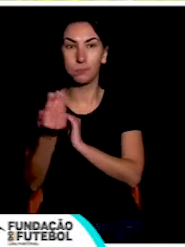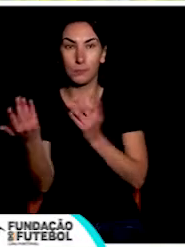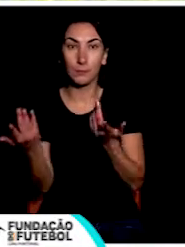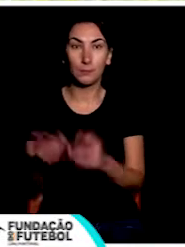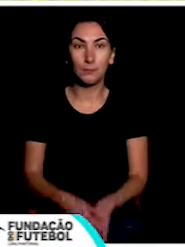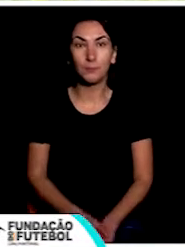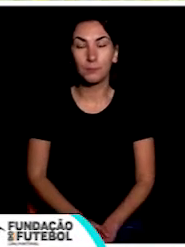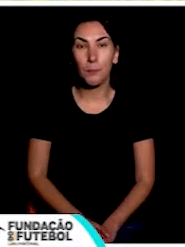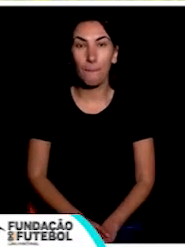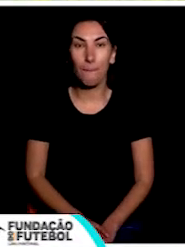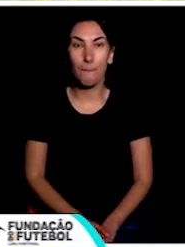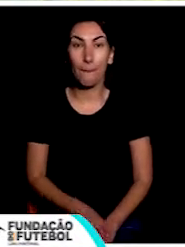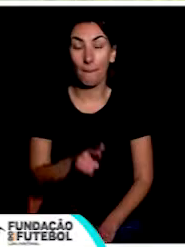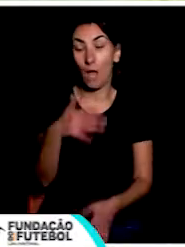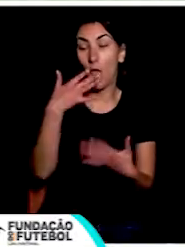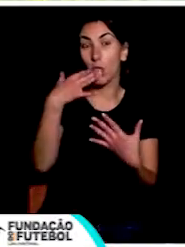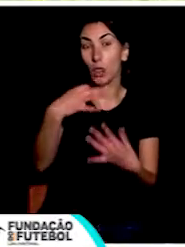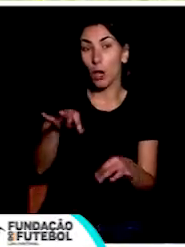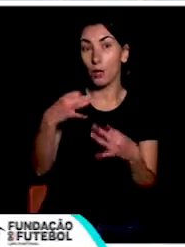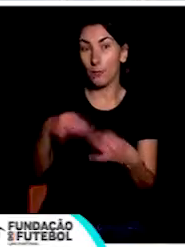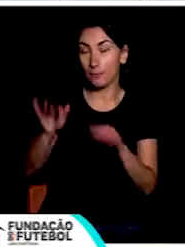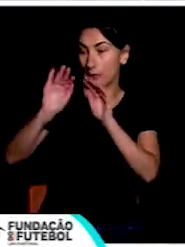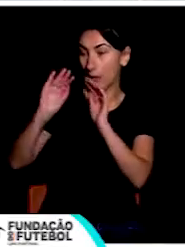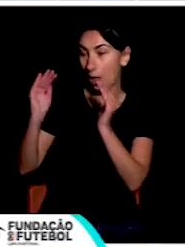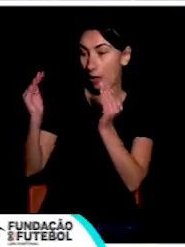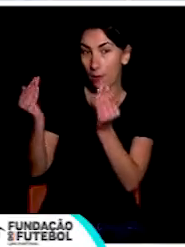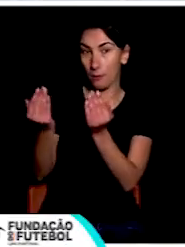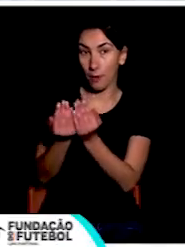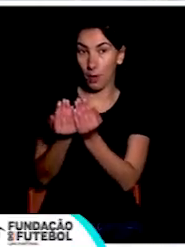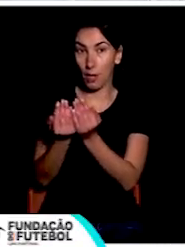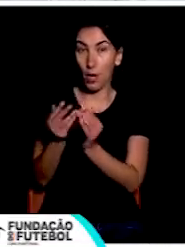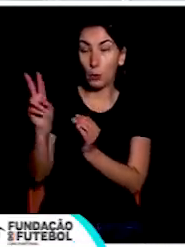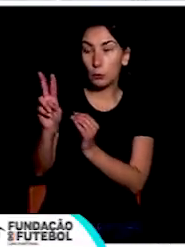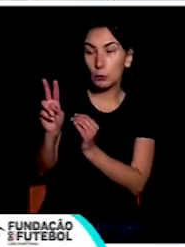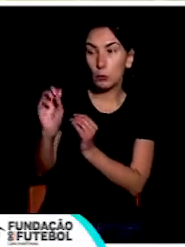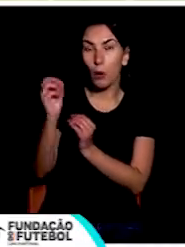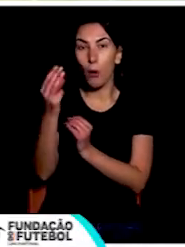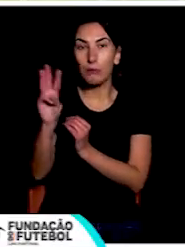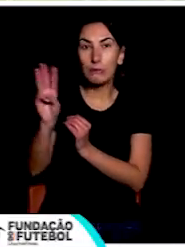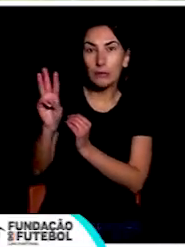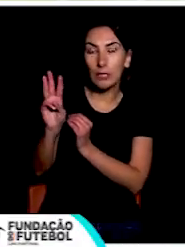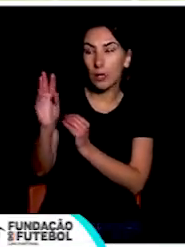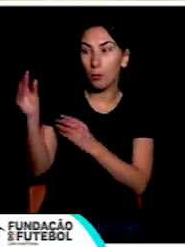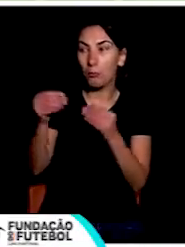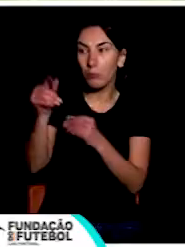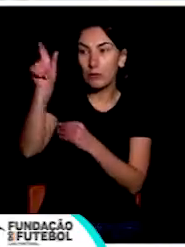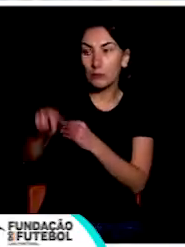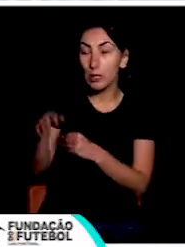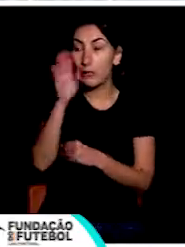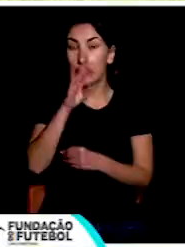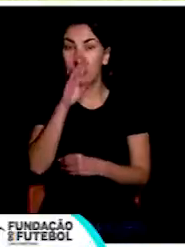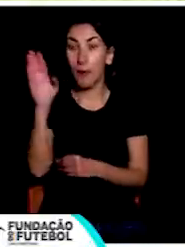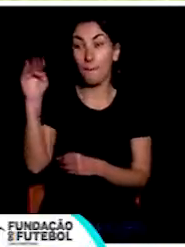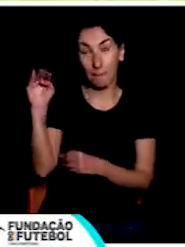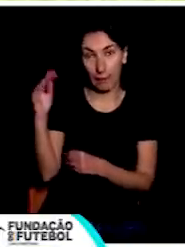curva e não ter possibilidade do guarda-redes apanhar a bola. Eles, regra geral, a bola passa no segundo ou no terceiro